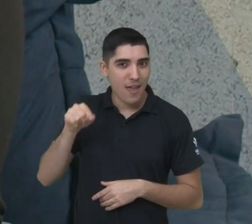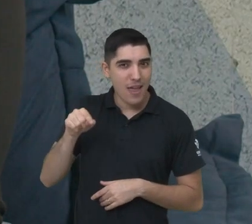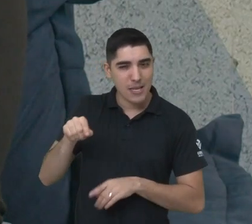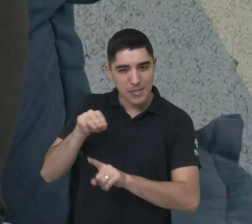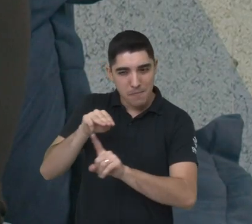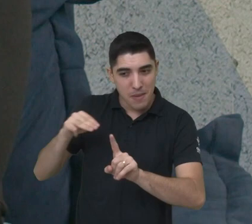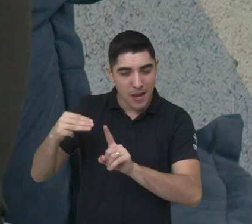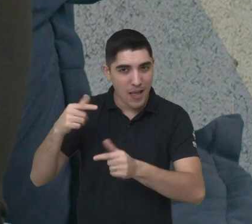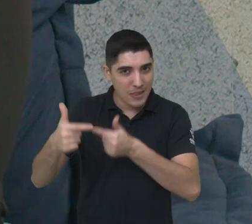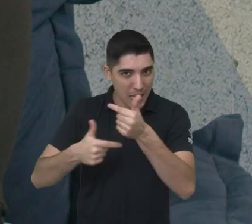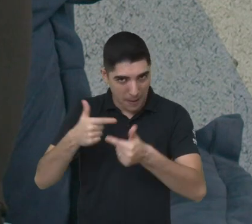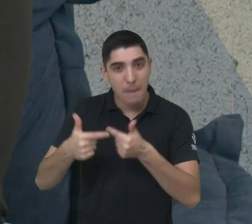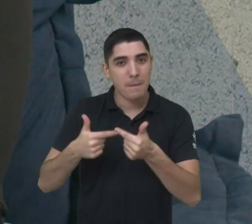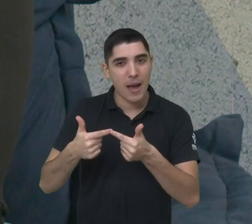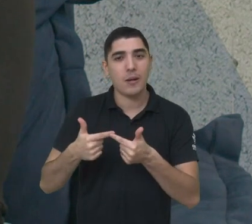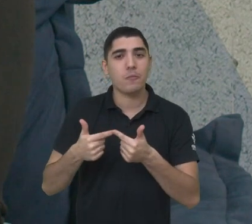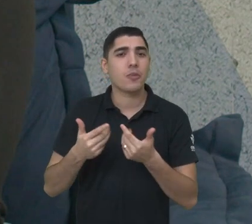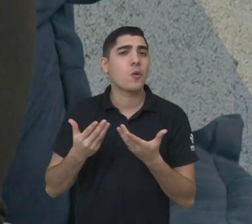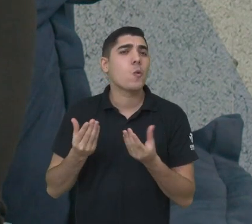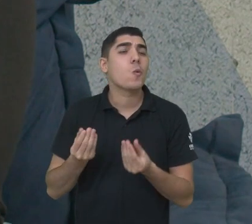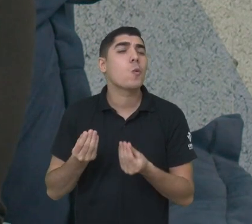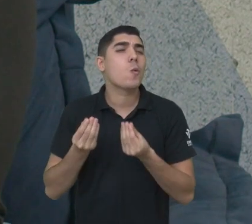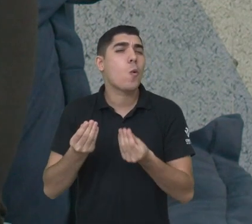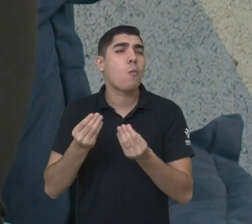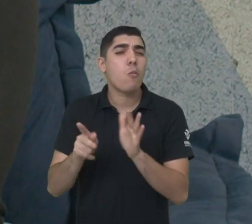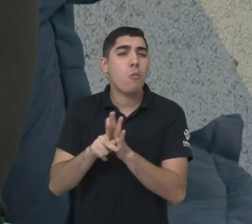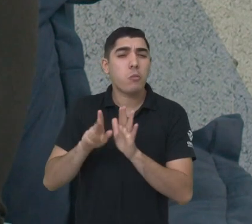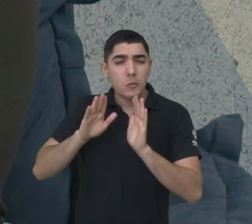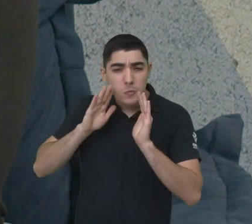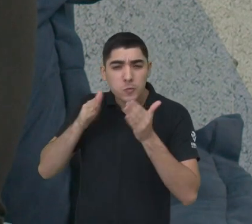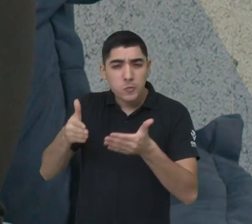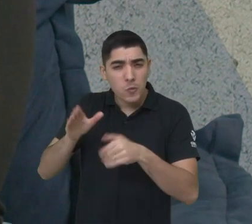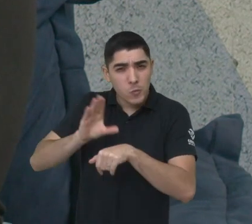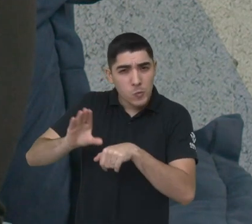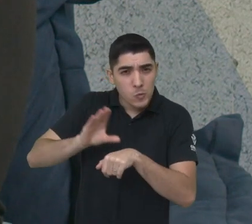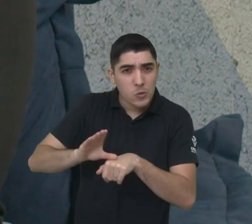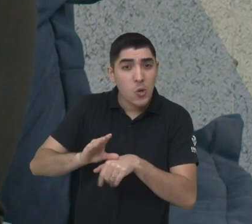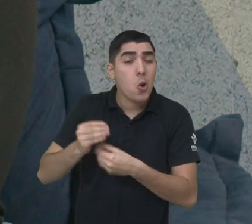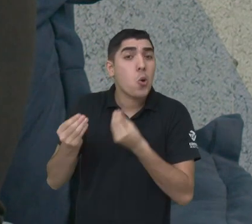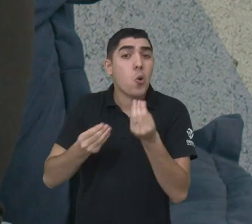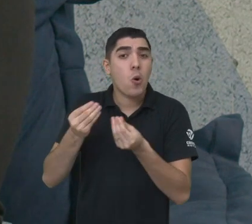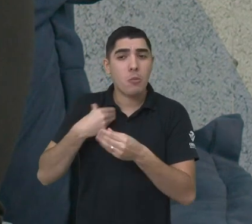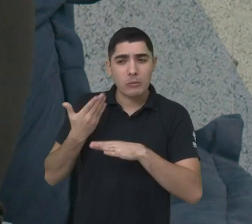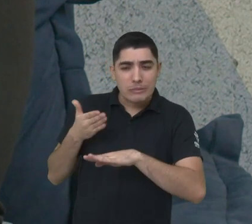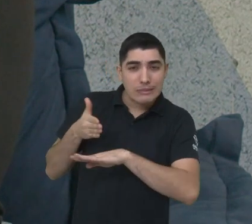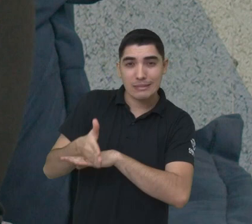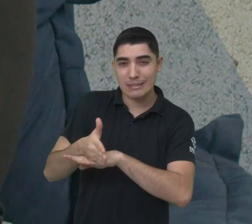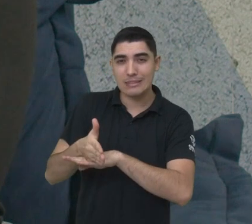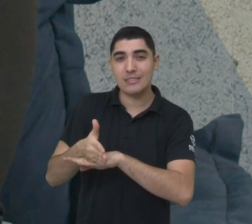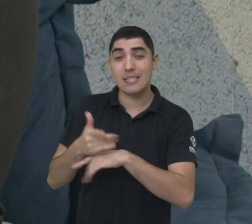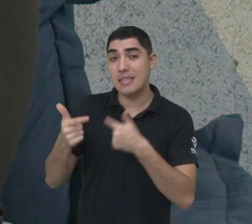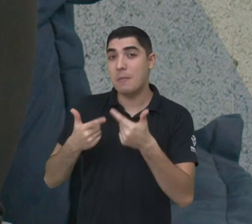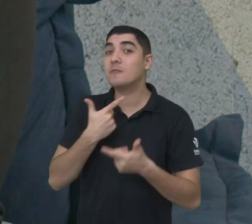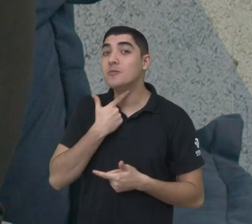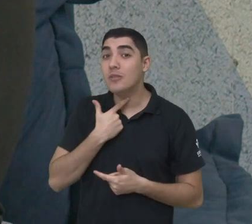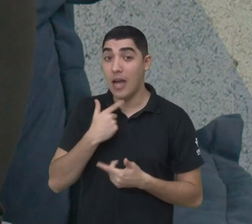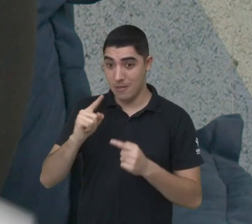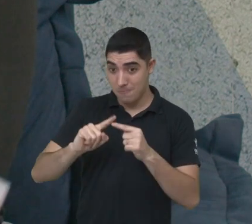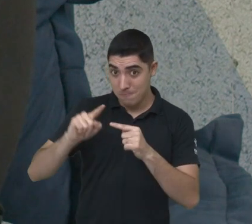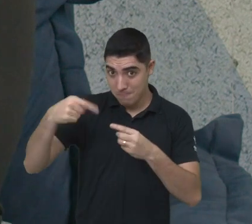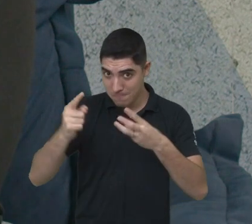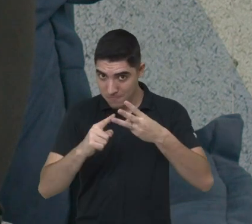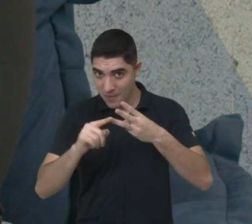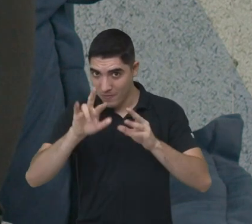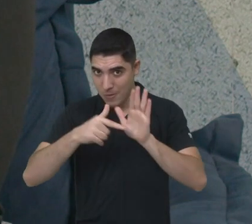mais sobre o mercado de trabalho, como fica a especialização? Como entrar para essa carreira? A gente fala sobre isso